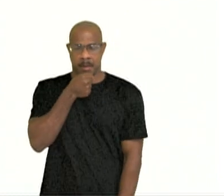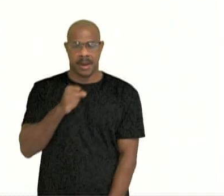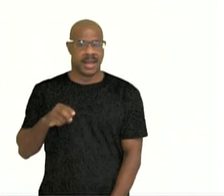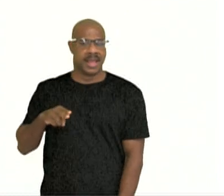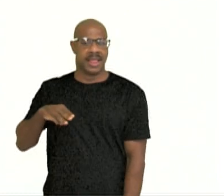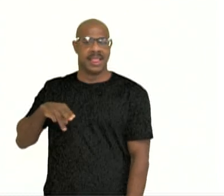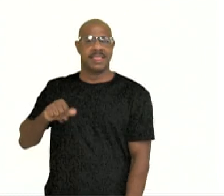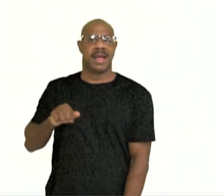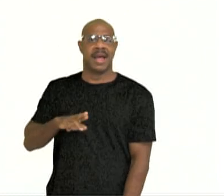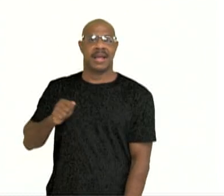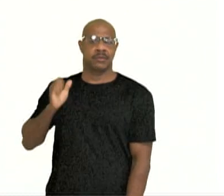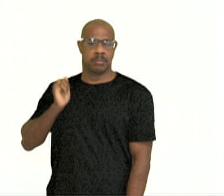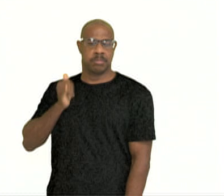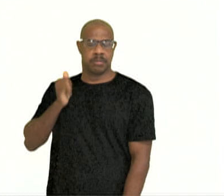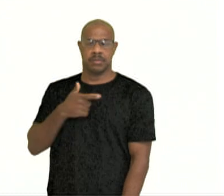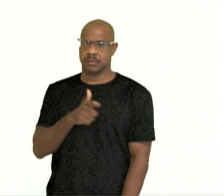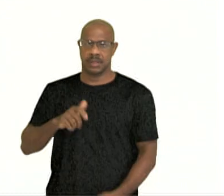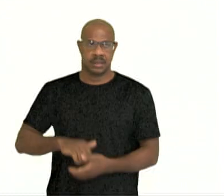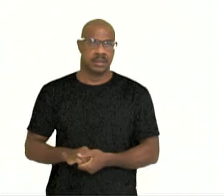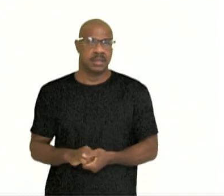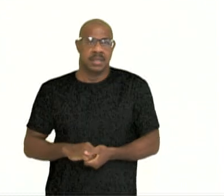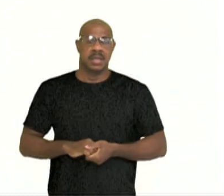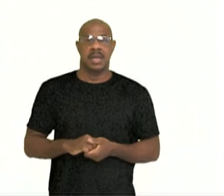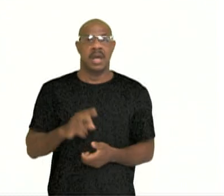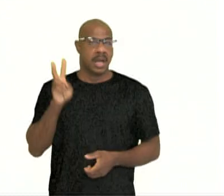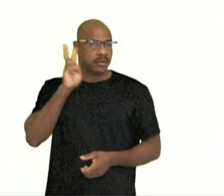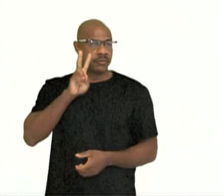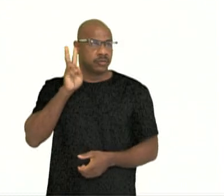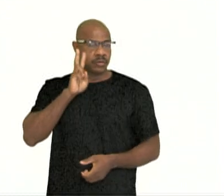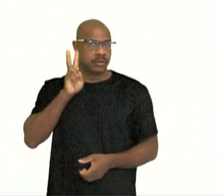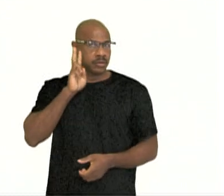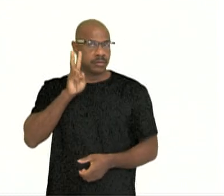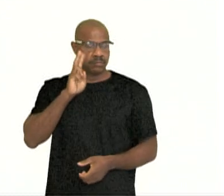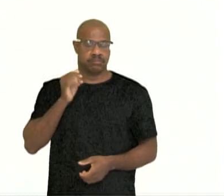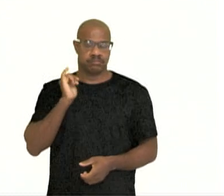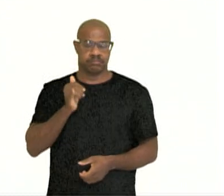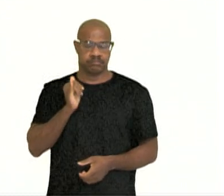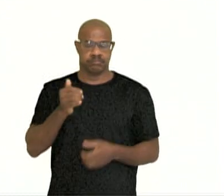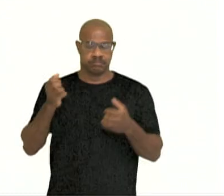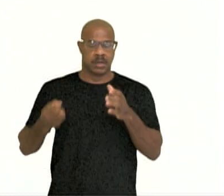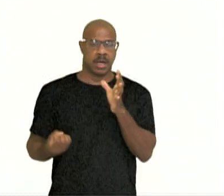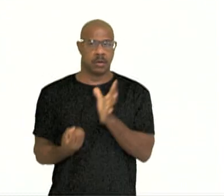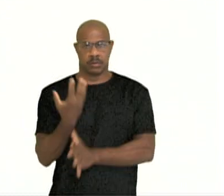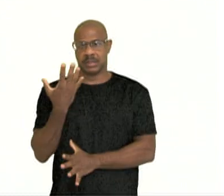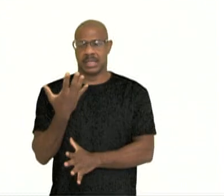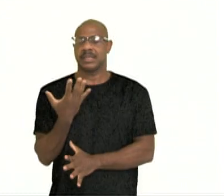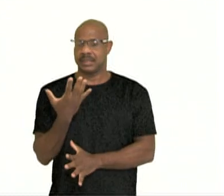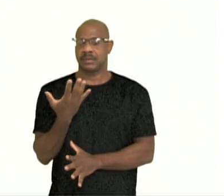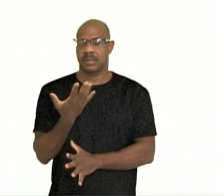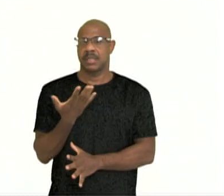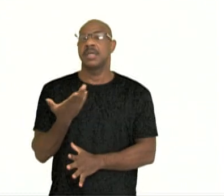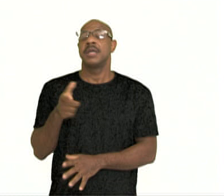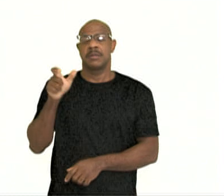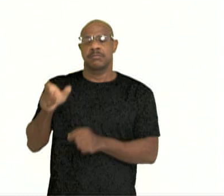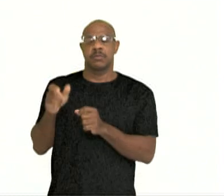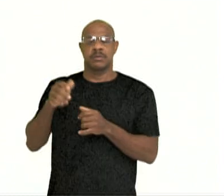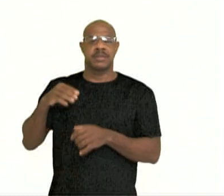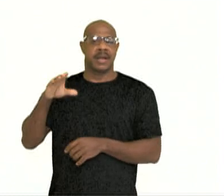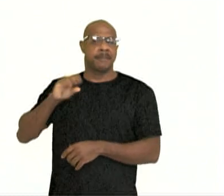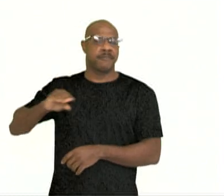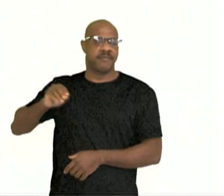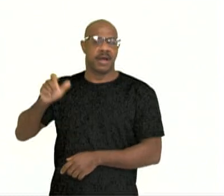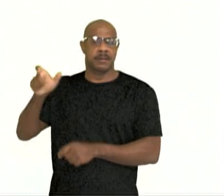seja, as cenas elas acontecem, a história acontece a partir da fala, do diálogo dos personagens. Apresenta o